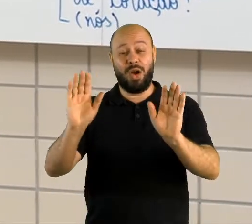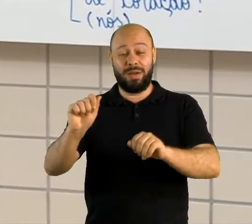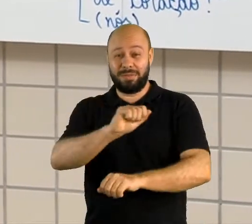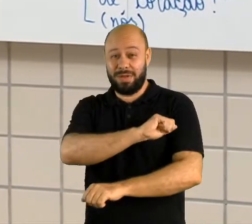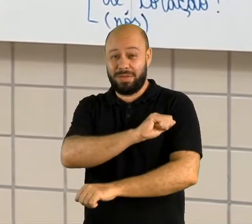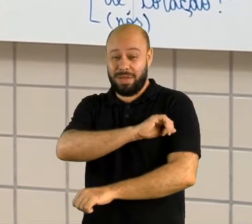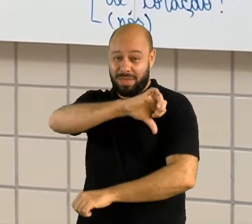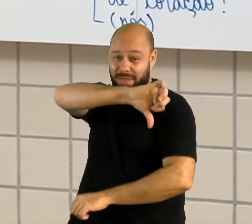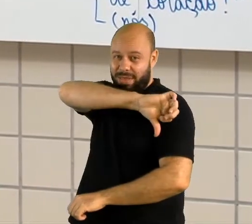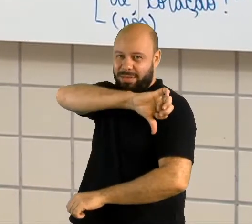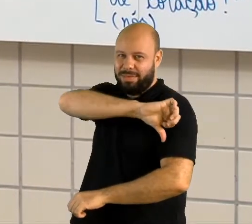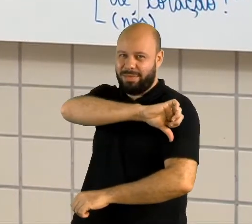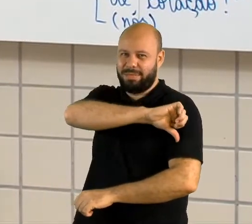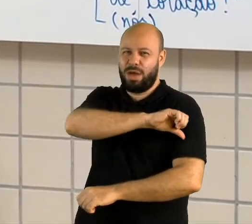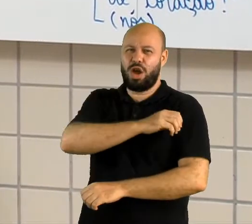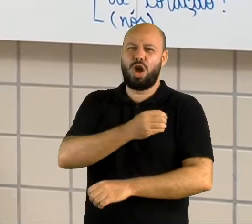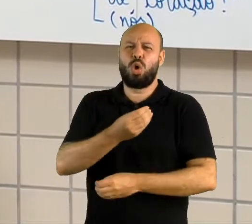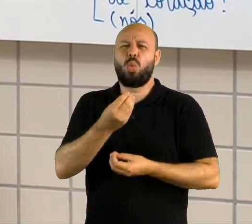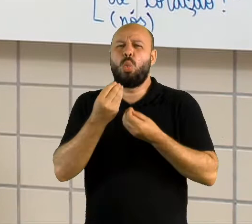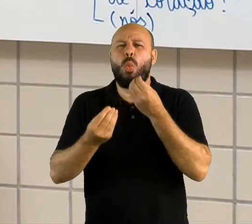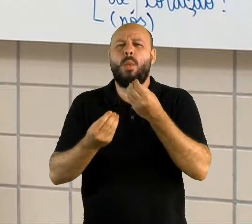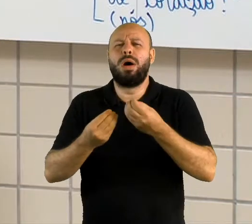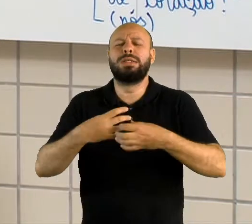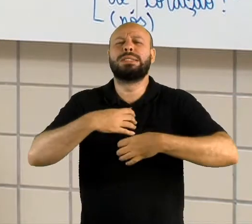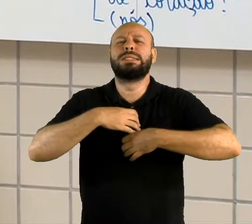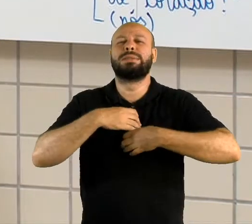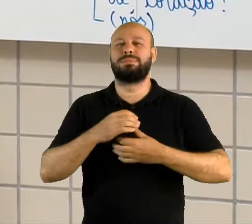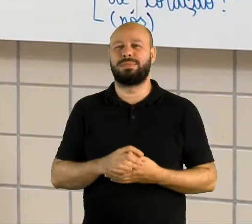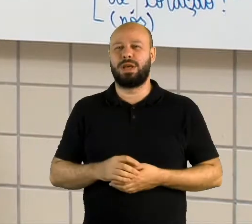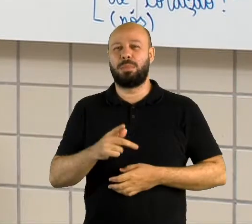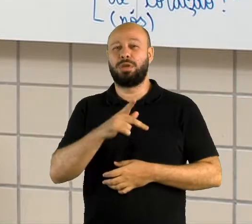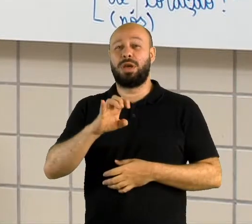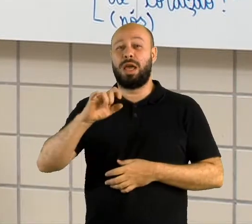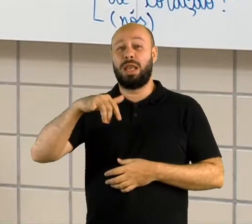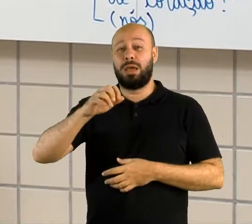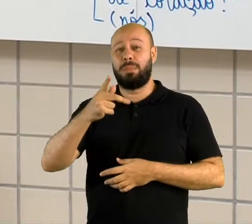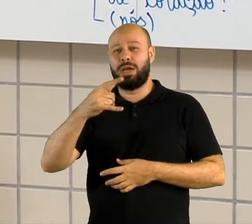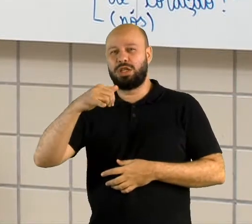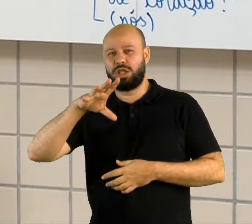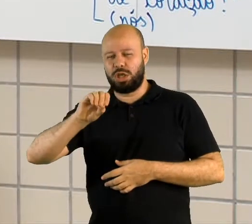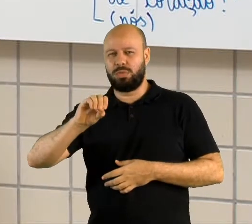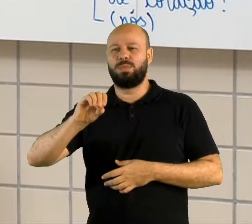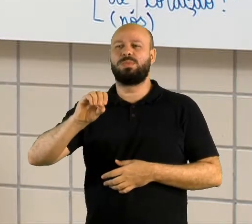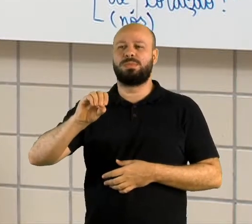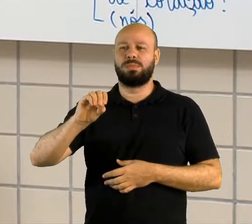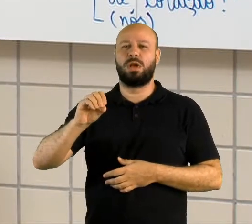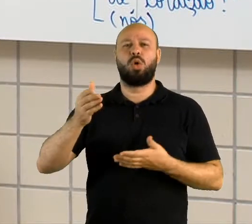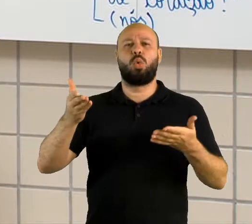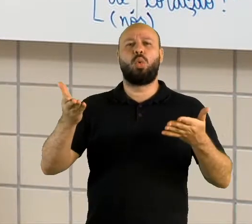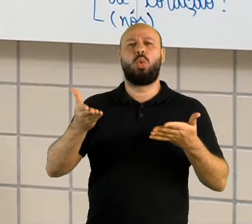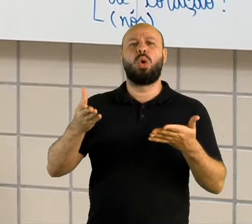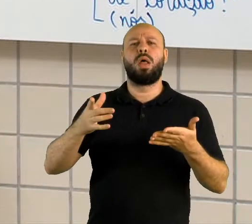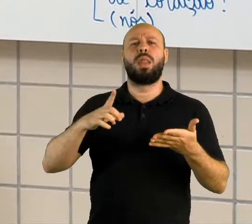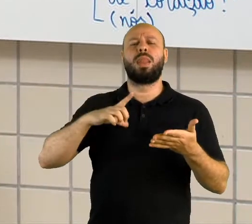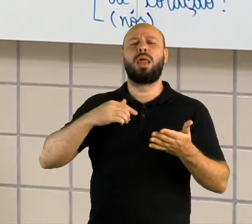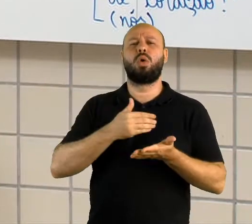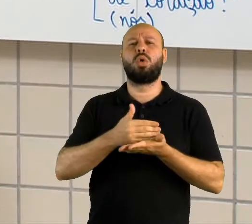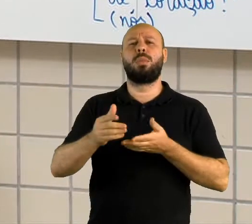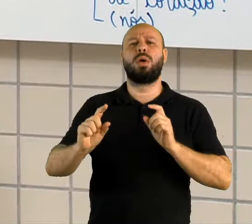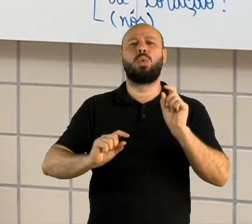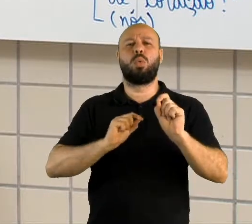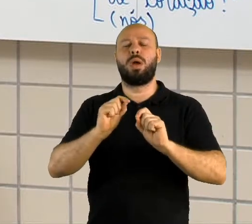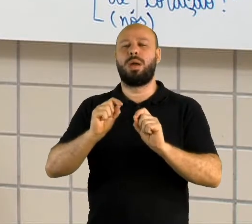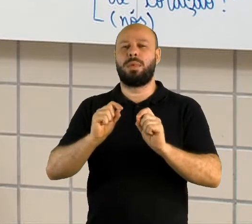estudantes do 9º ano, como vocês estão? Eu sou a professora Elida Paixão e hoje nós vamos iniciar mais